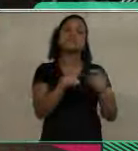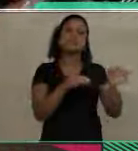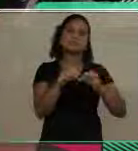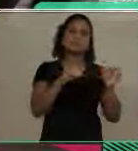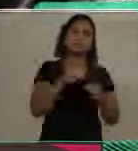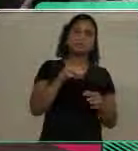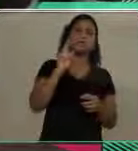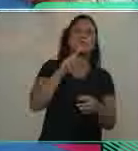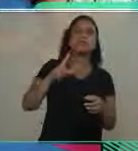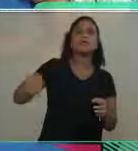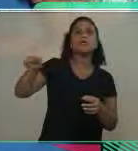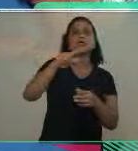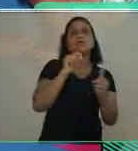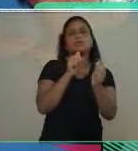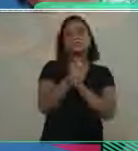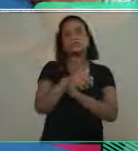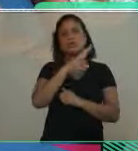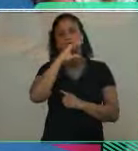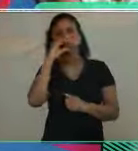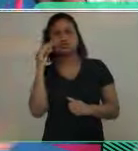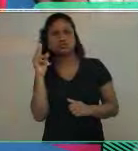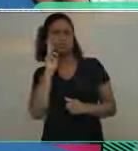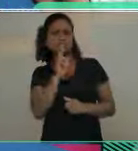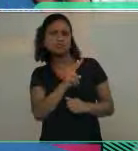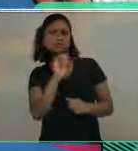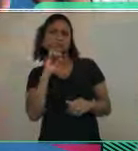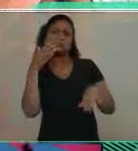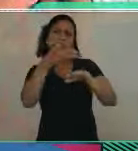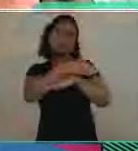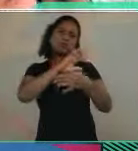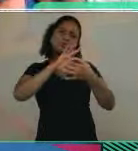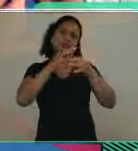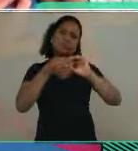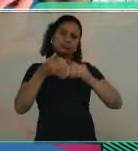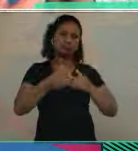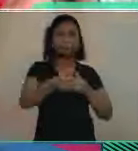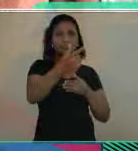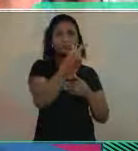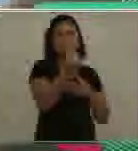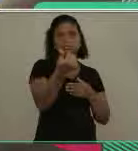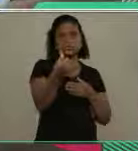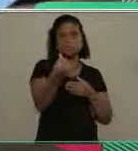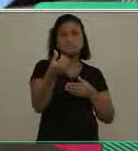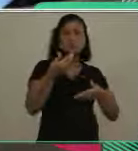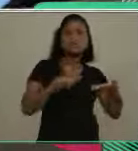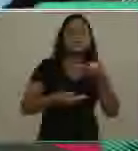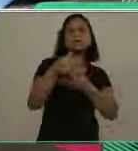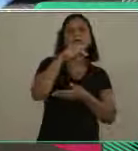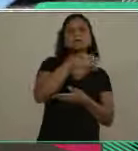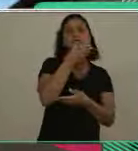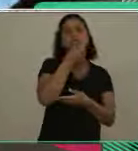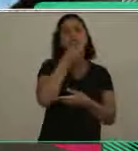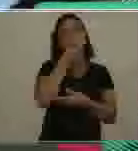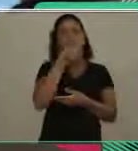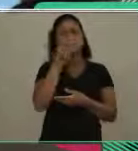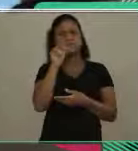projeto é fazer atletas adolescentes para